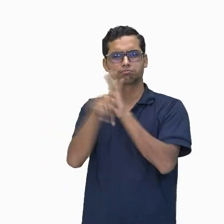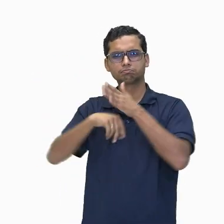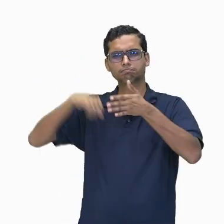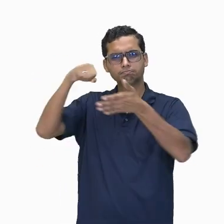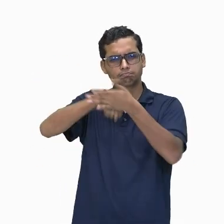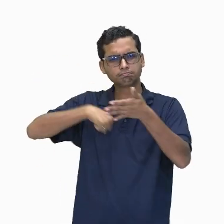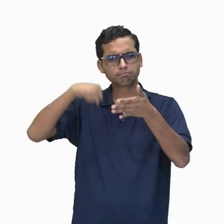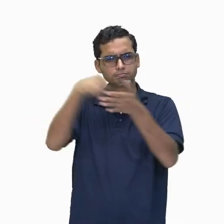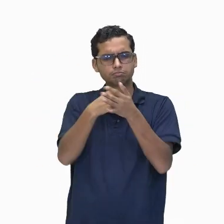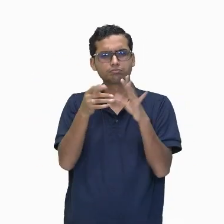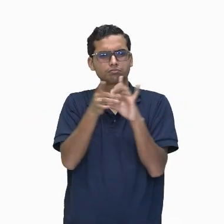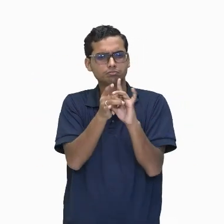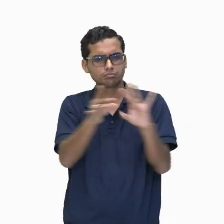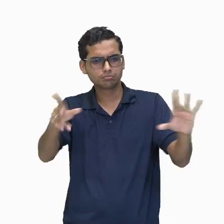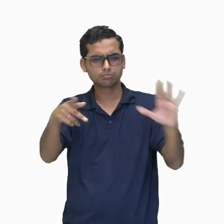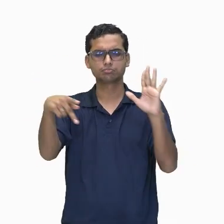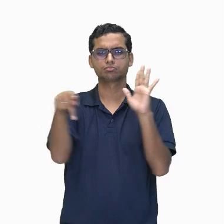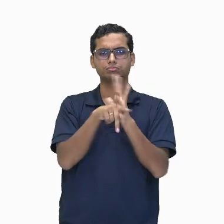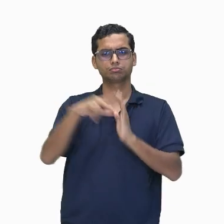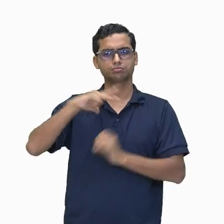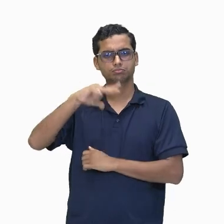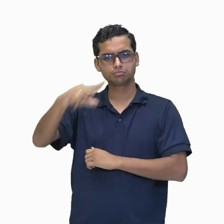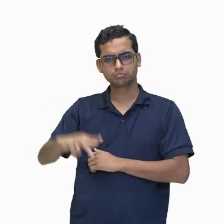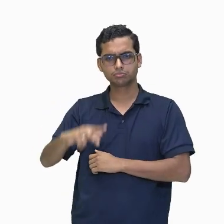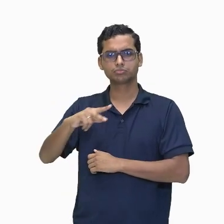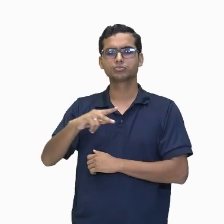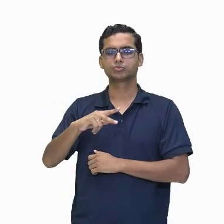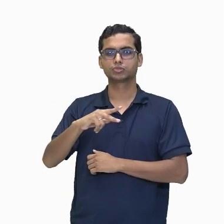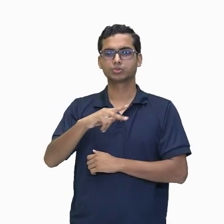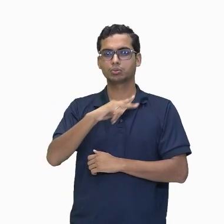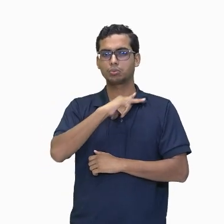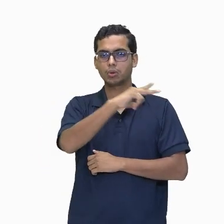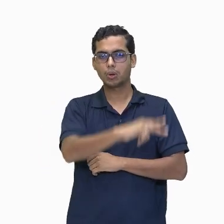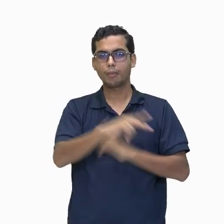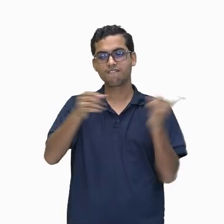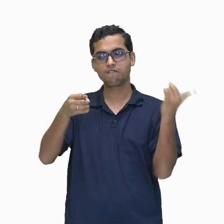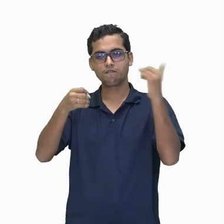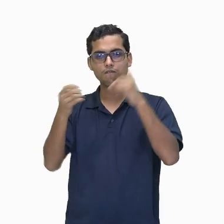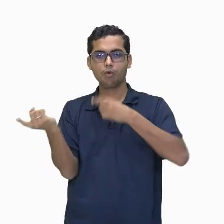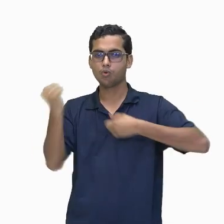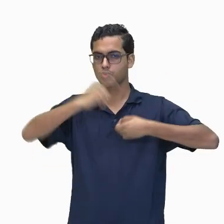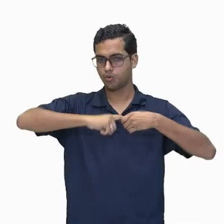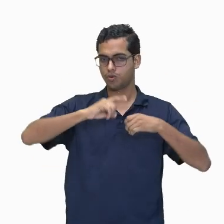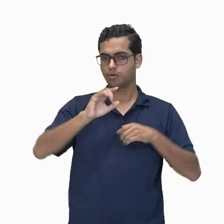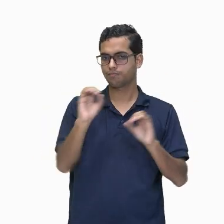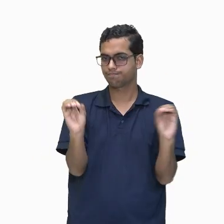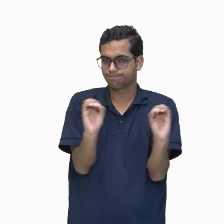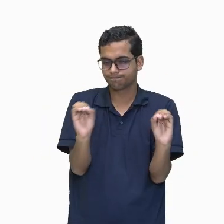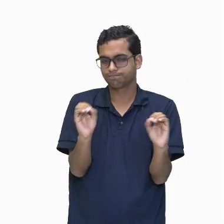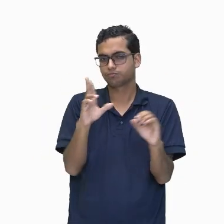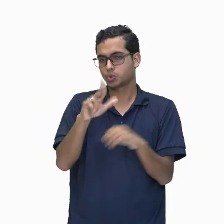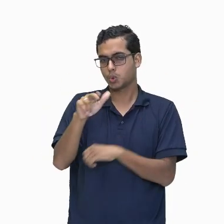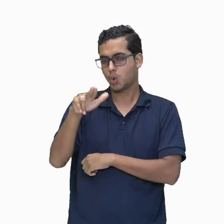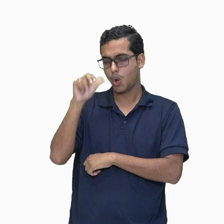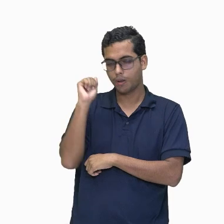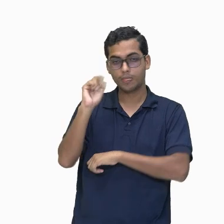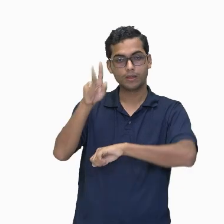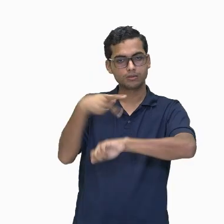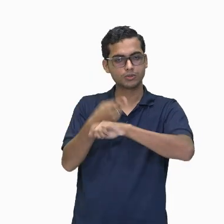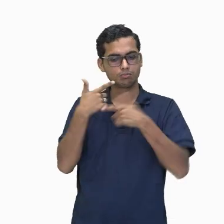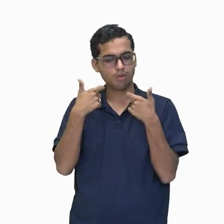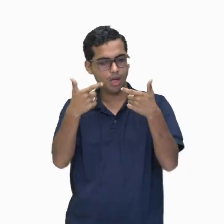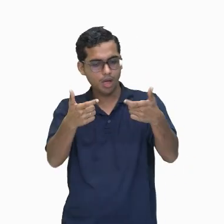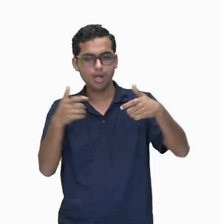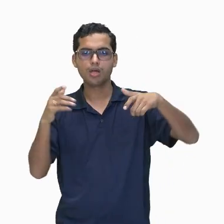nunca mais voltou. Então, após isso, teve uma outra guerra, e nesta guerra é que começaram as transformações